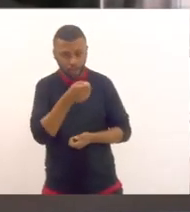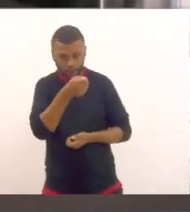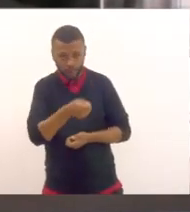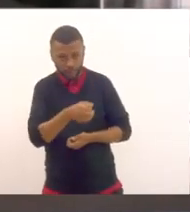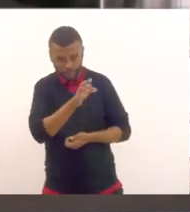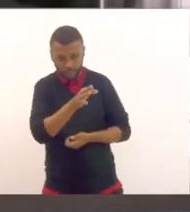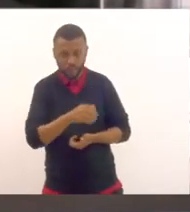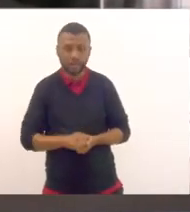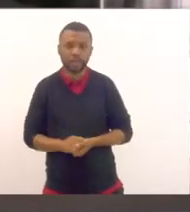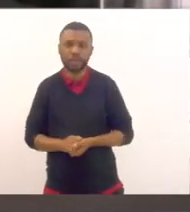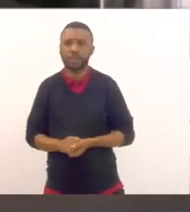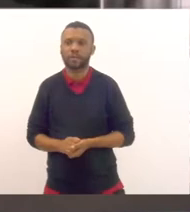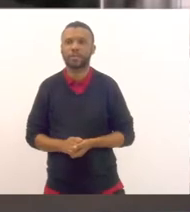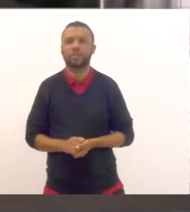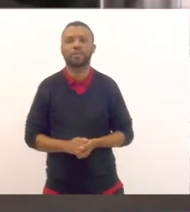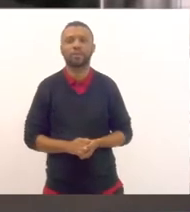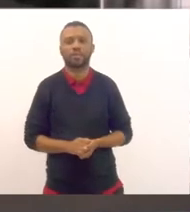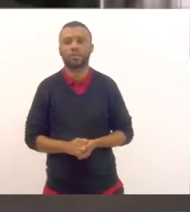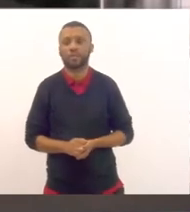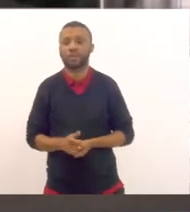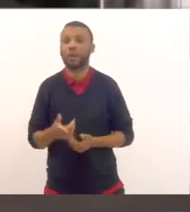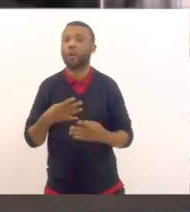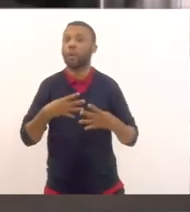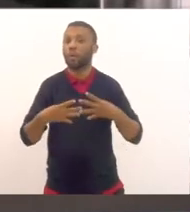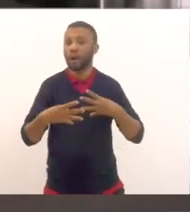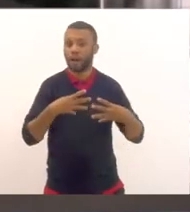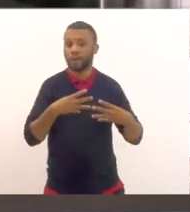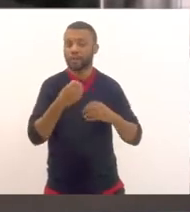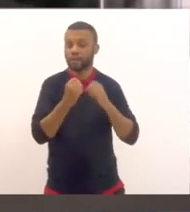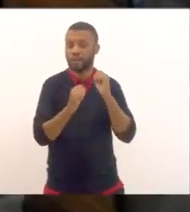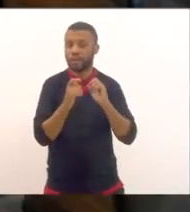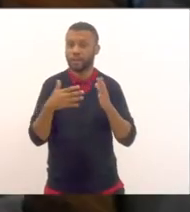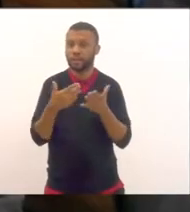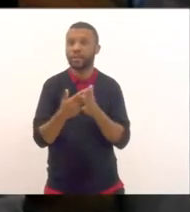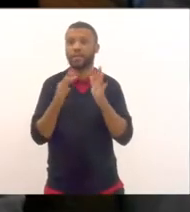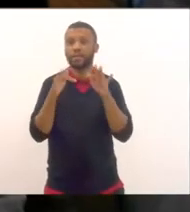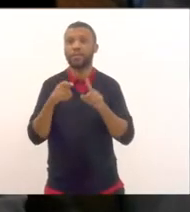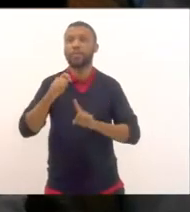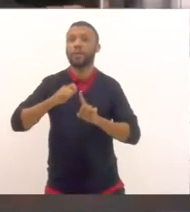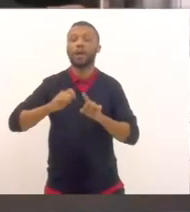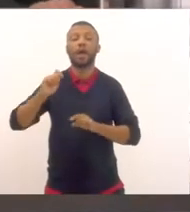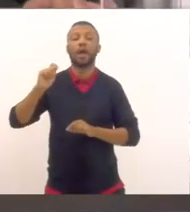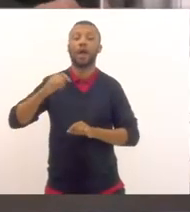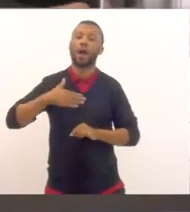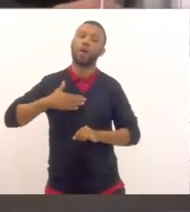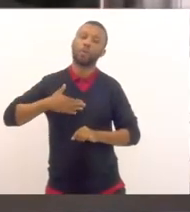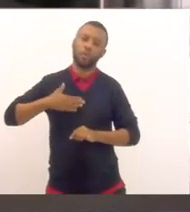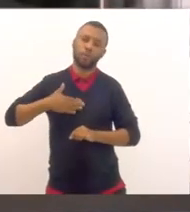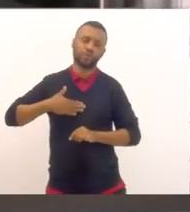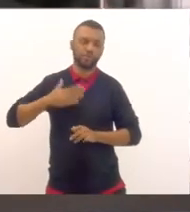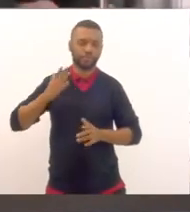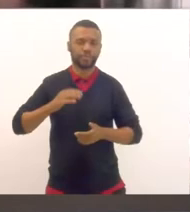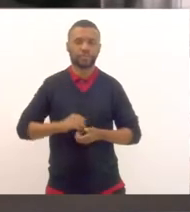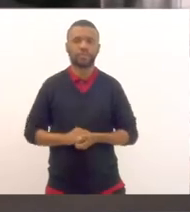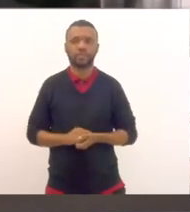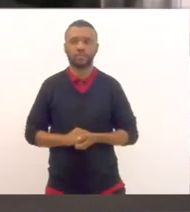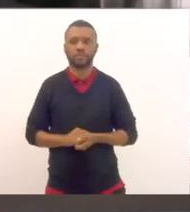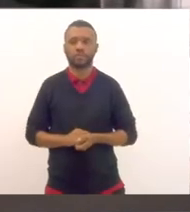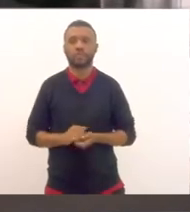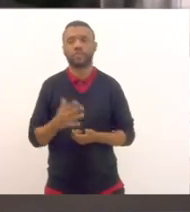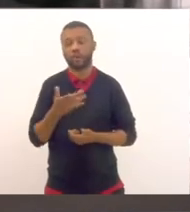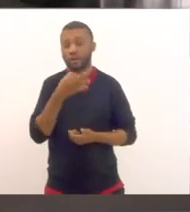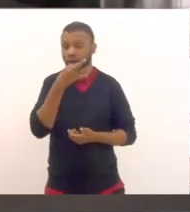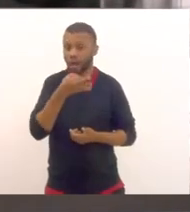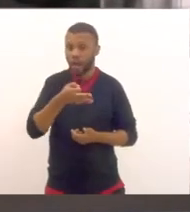afirmação que o caixa da empresa vai até o final de agosto então caixa da empresa vai até o final de agosto então ficou